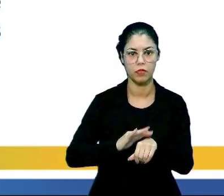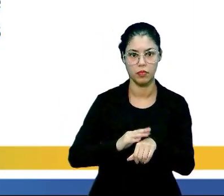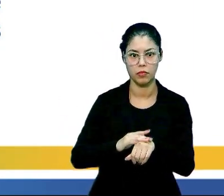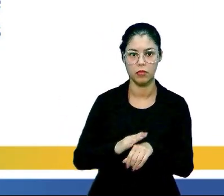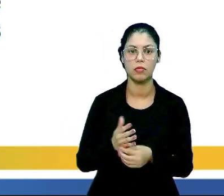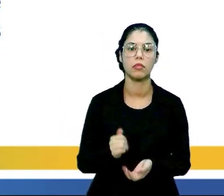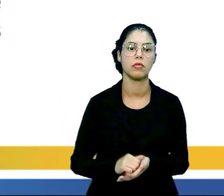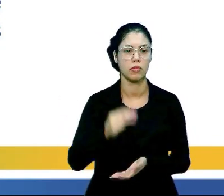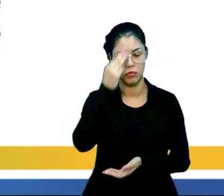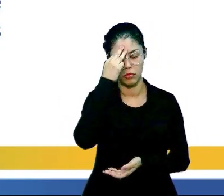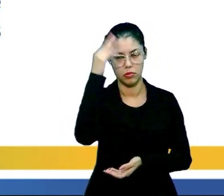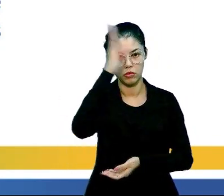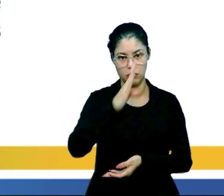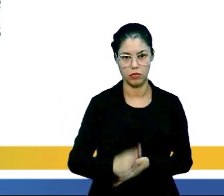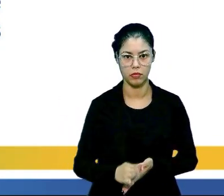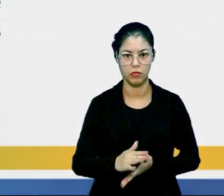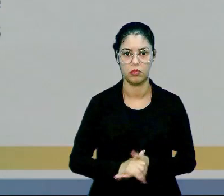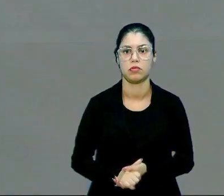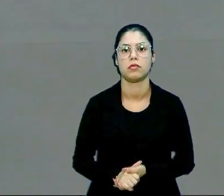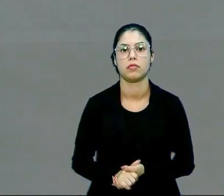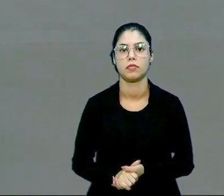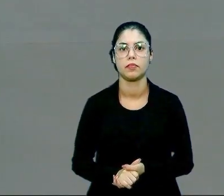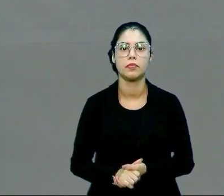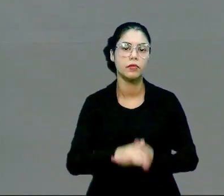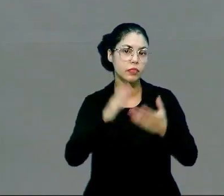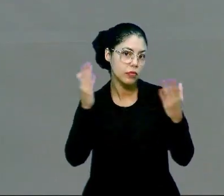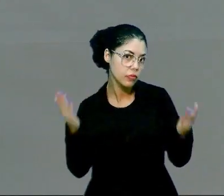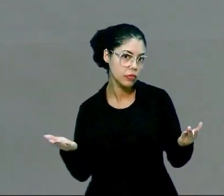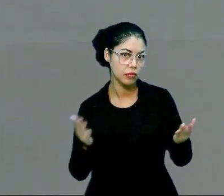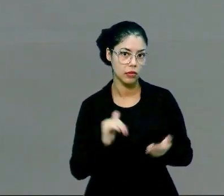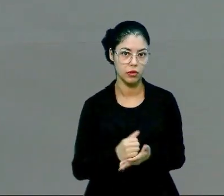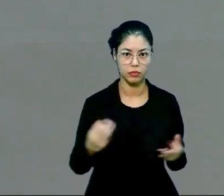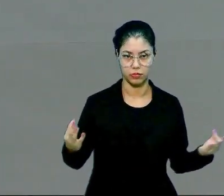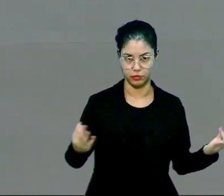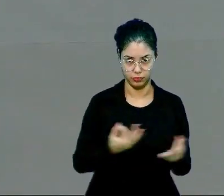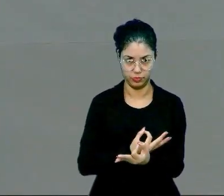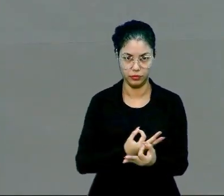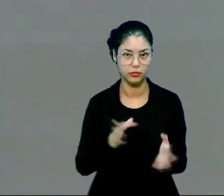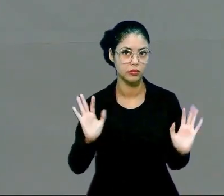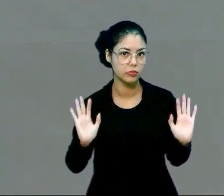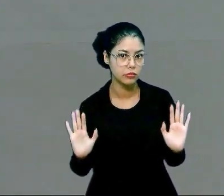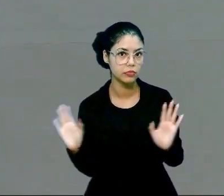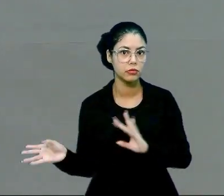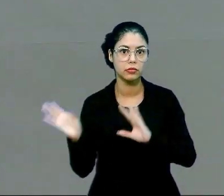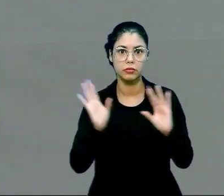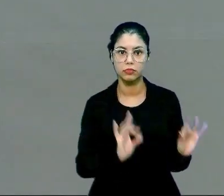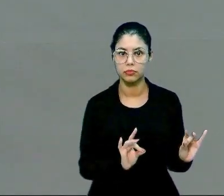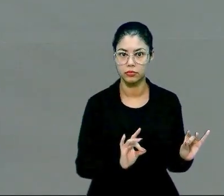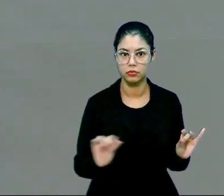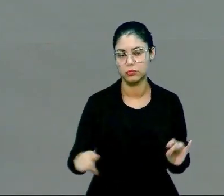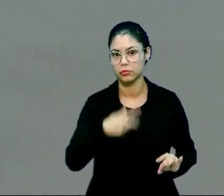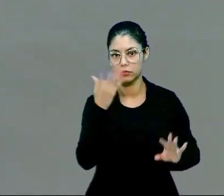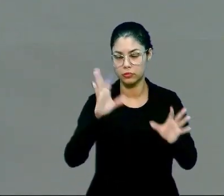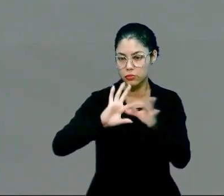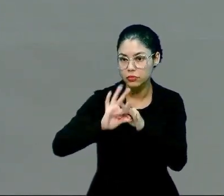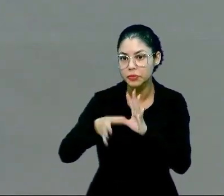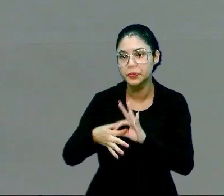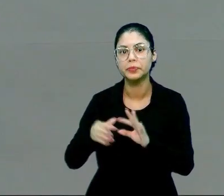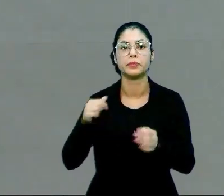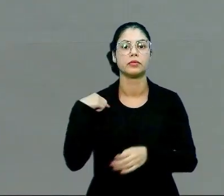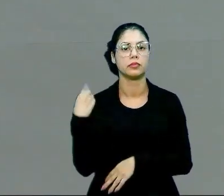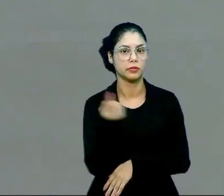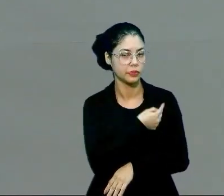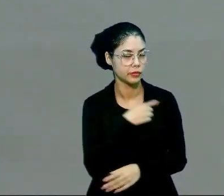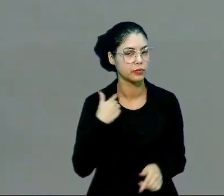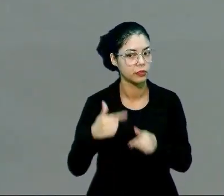associado às doenças mentais no Brasil. Perfeito! Ela trouxe uma contextualização, que é o que nós